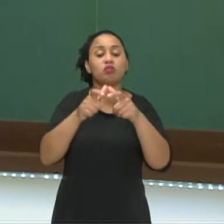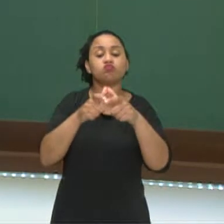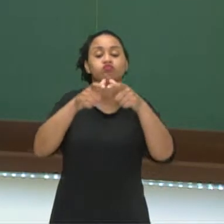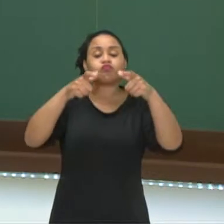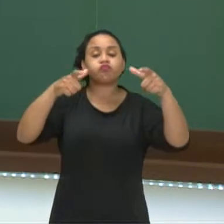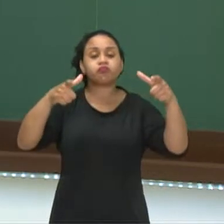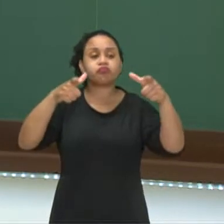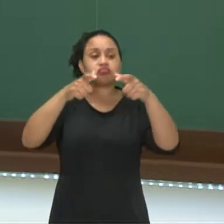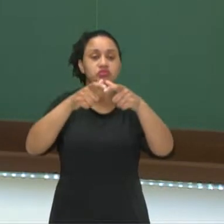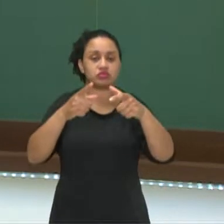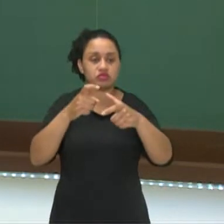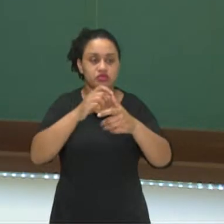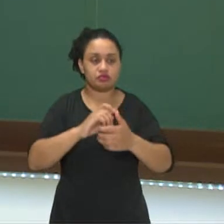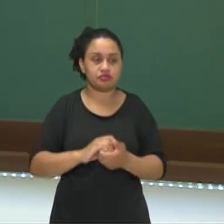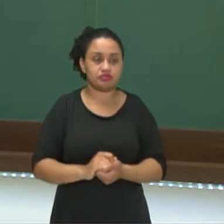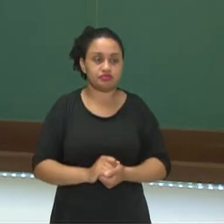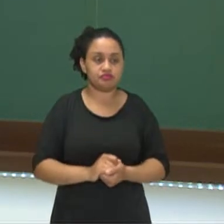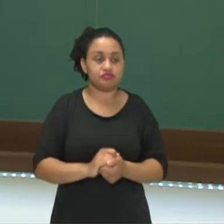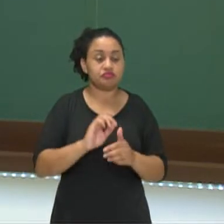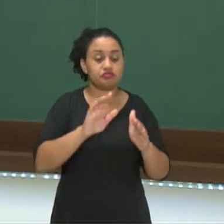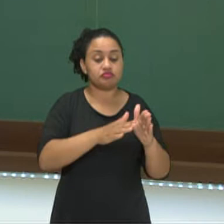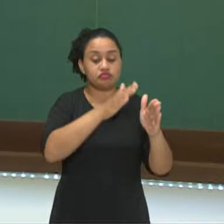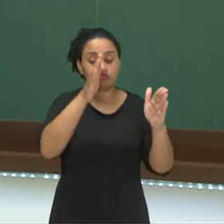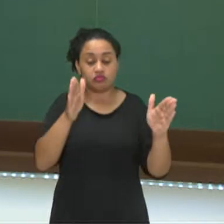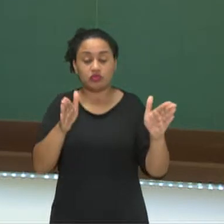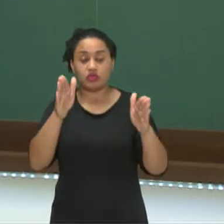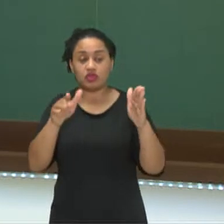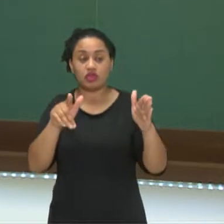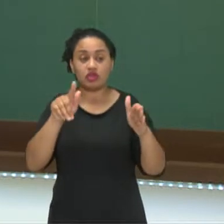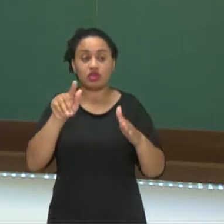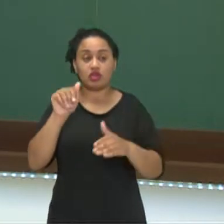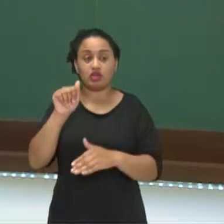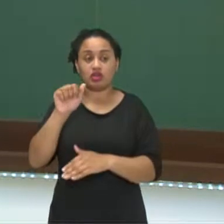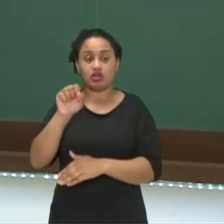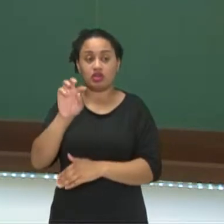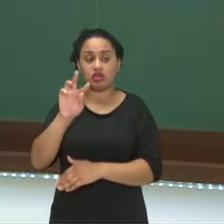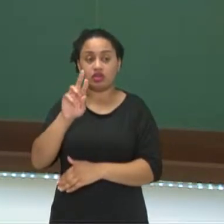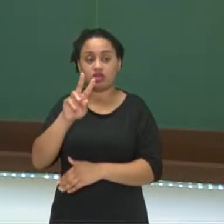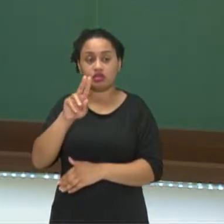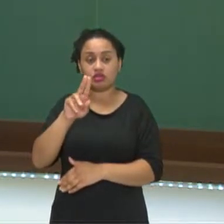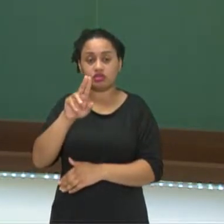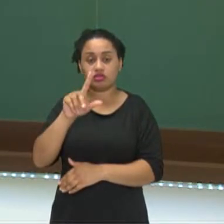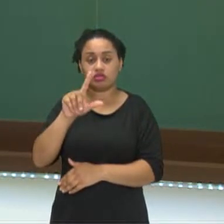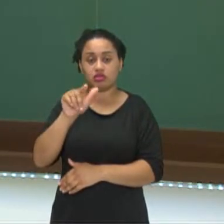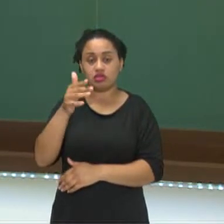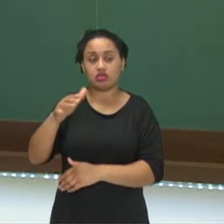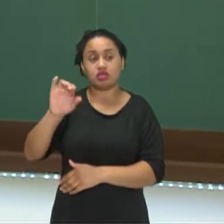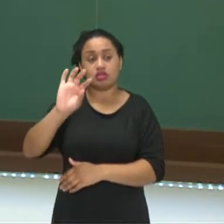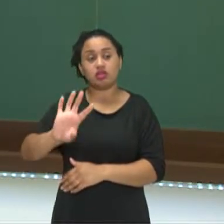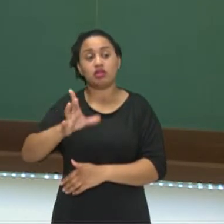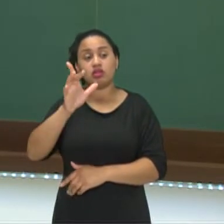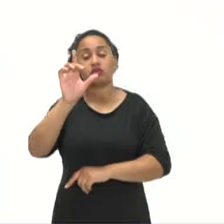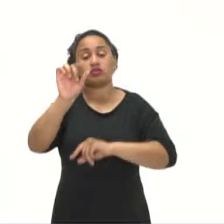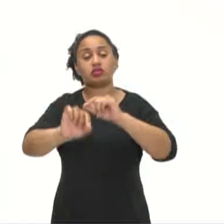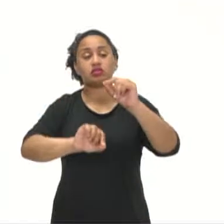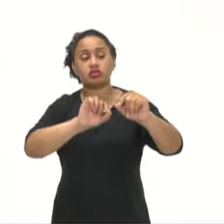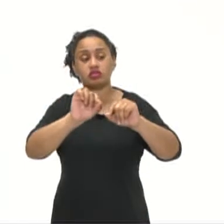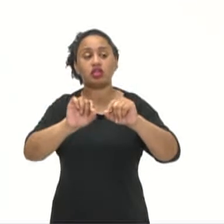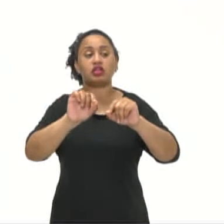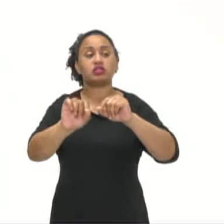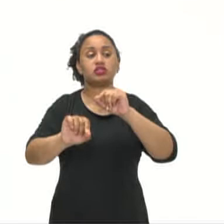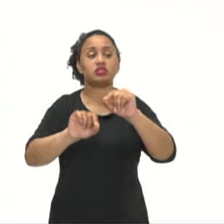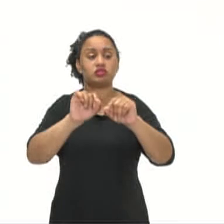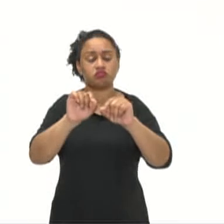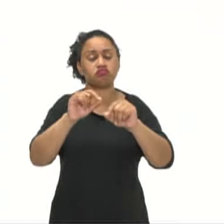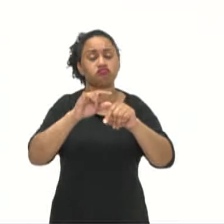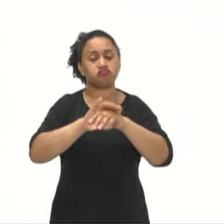tá? A próxima etapa é a gastrulação. Nessa etapa, ocorre o quê? Uma invaginação